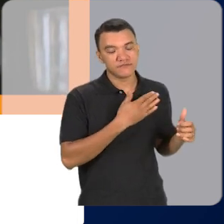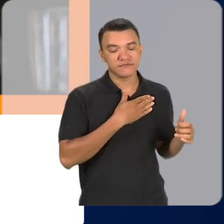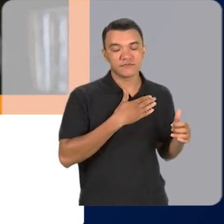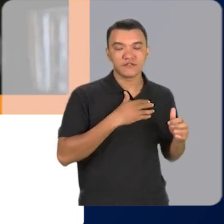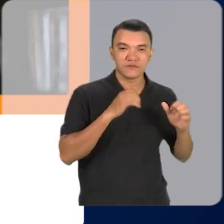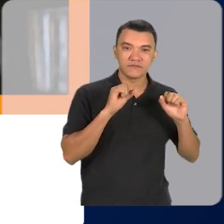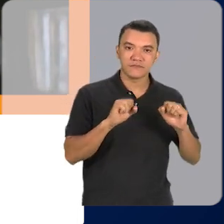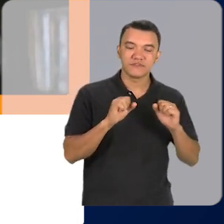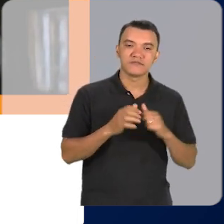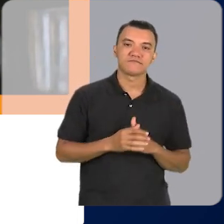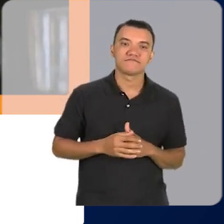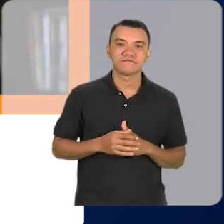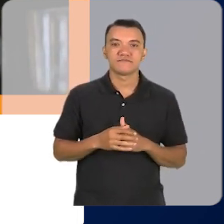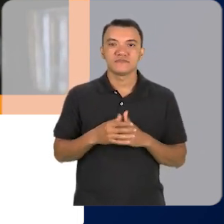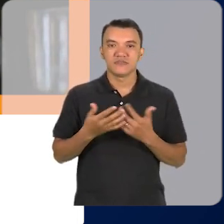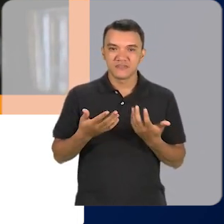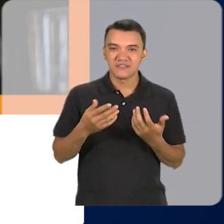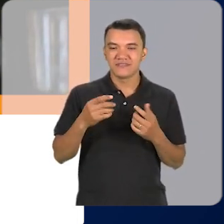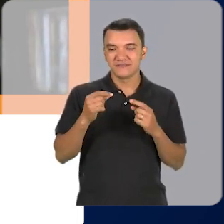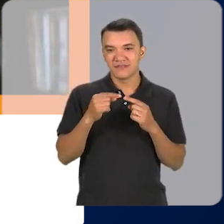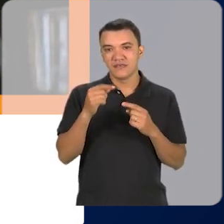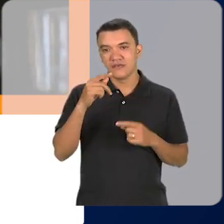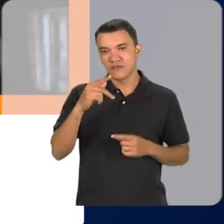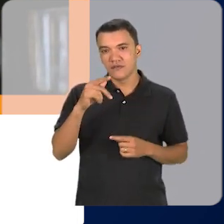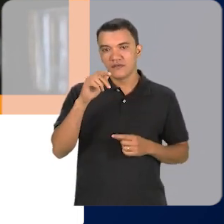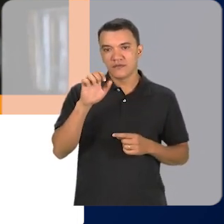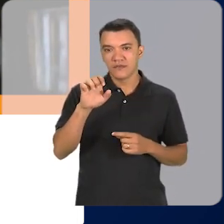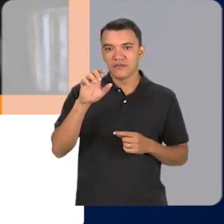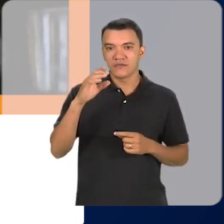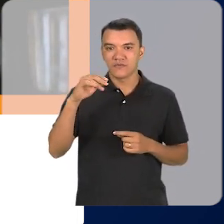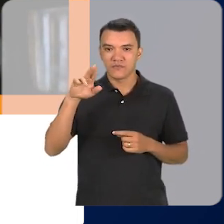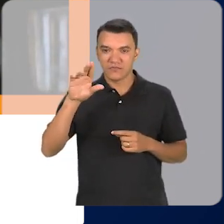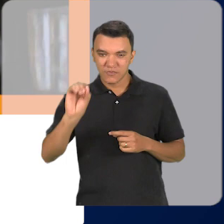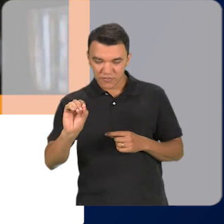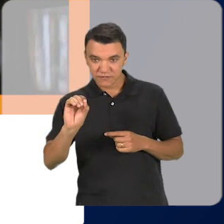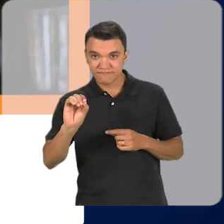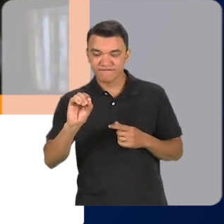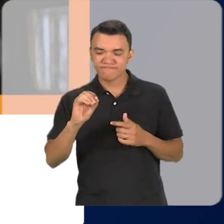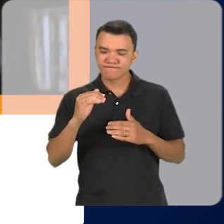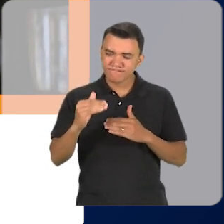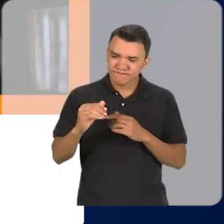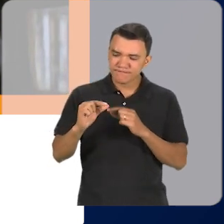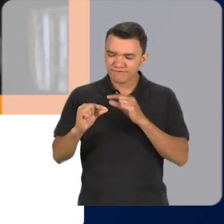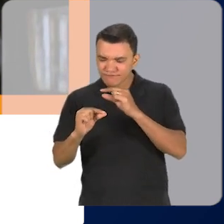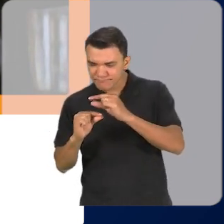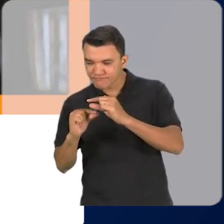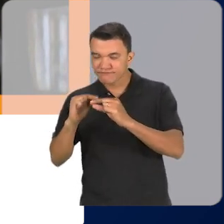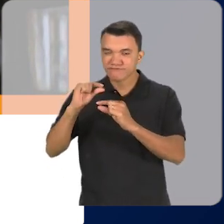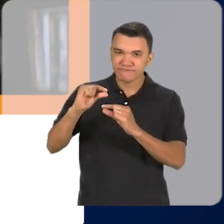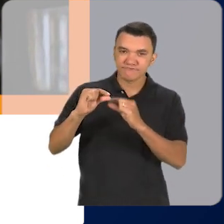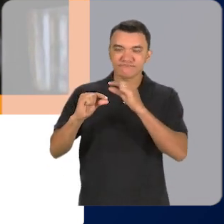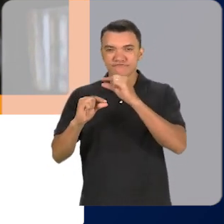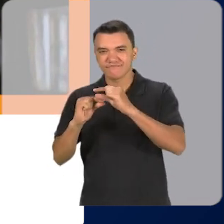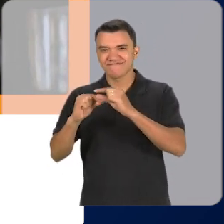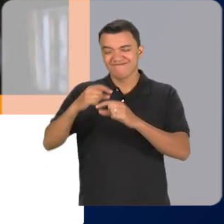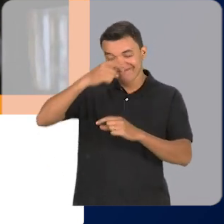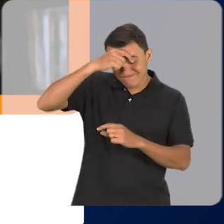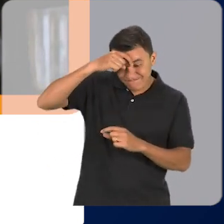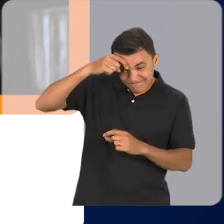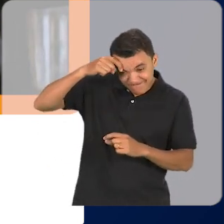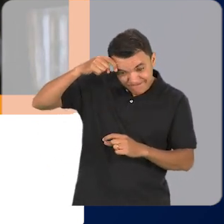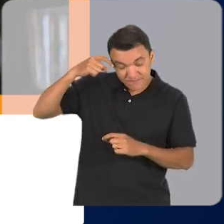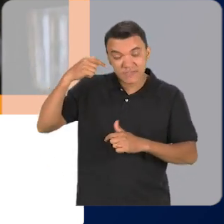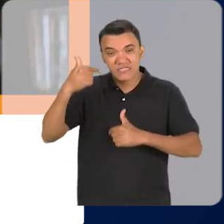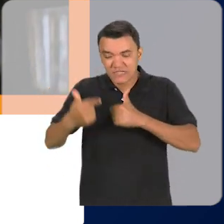ficar. E esse pecúlio, né, lentamente ali acumulado, né, com muito sacrifício, com muito suor, né, depois